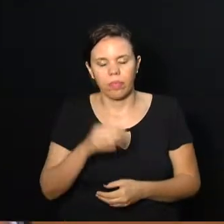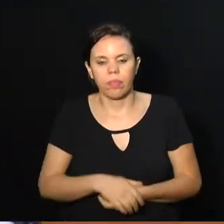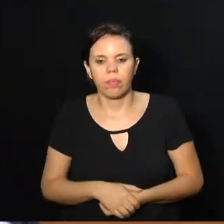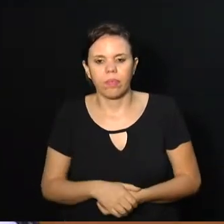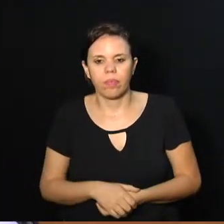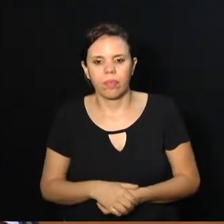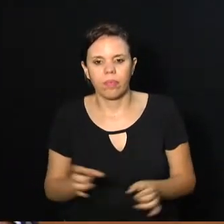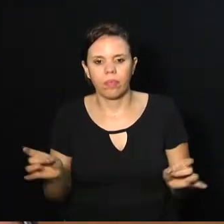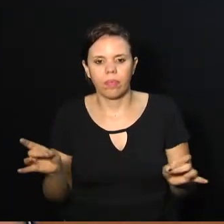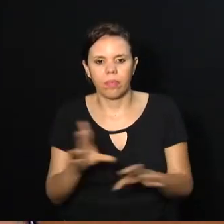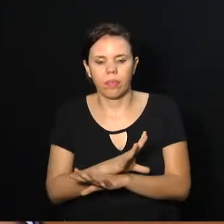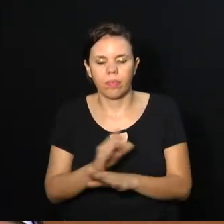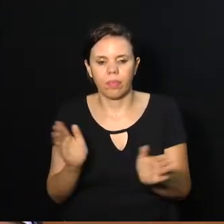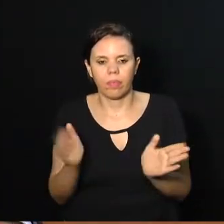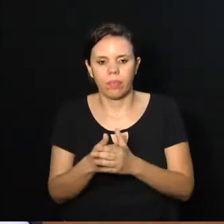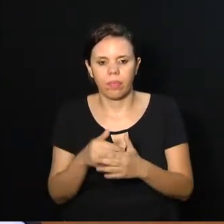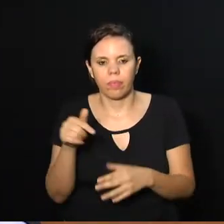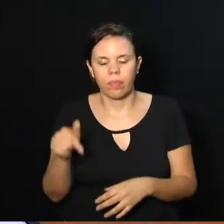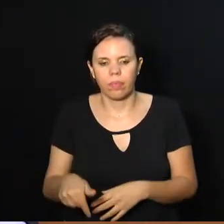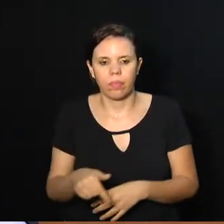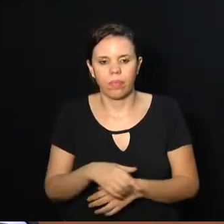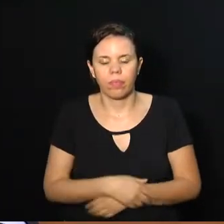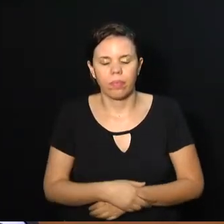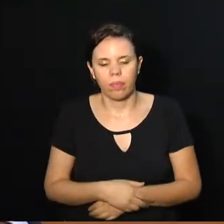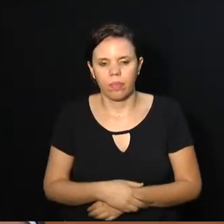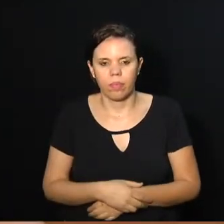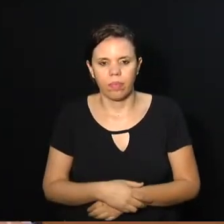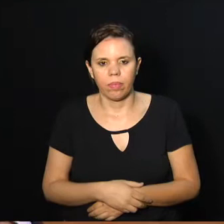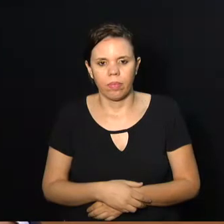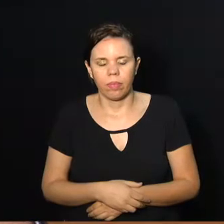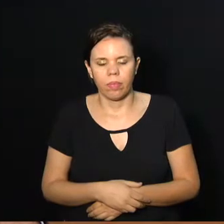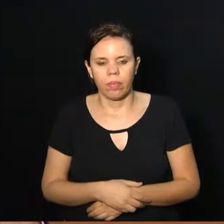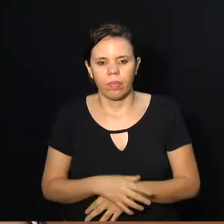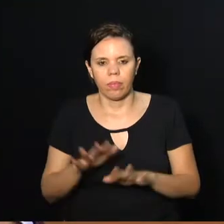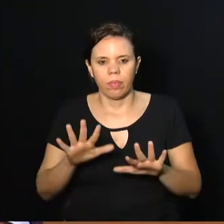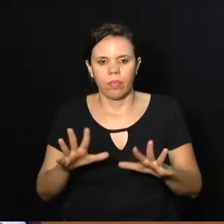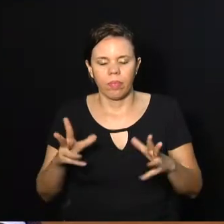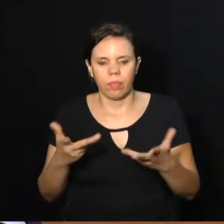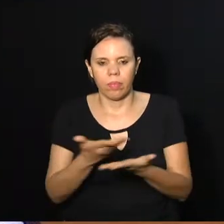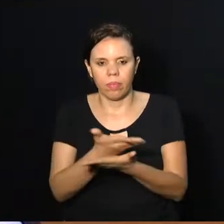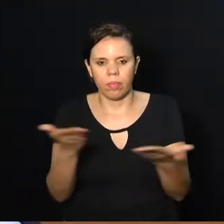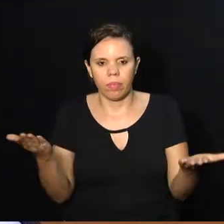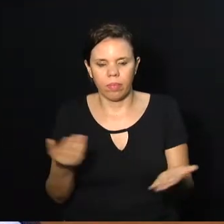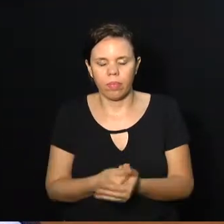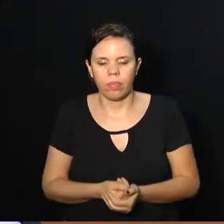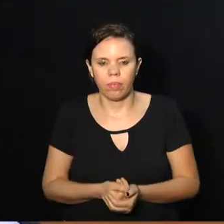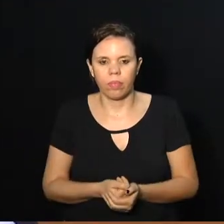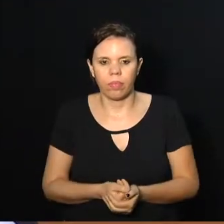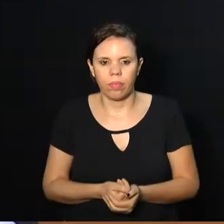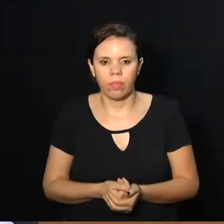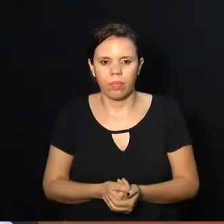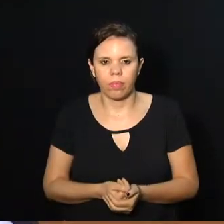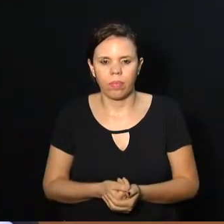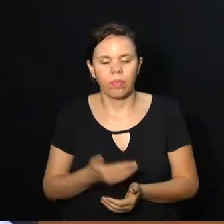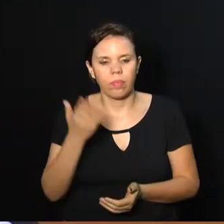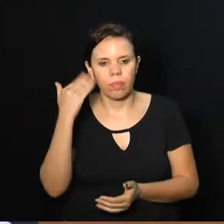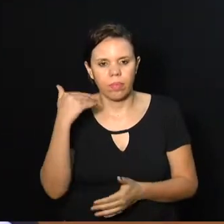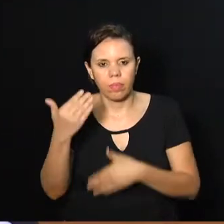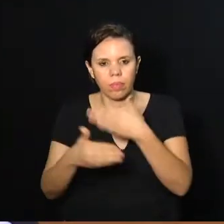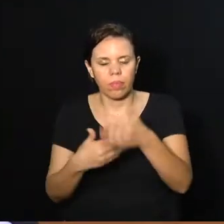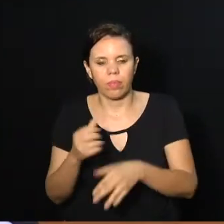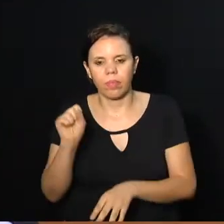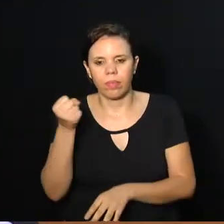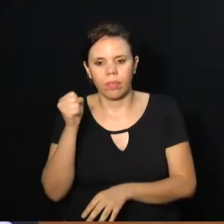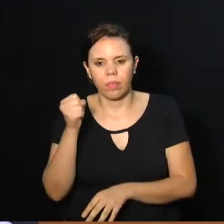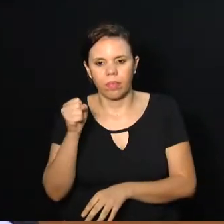E encerro aqui. Então, ficam todos os senhores convocados para a